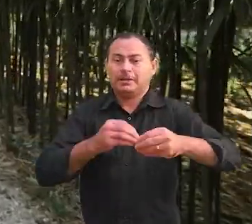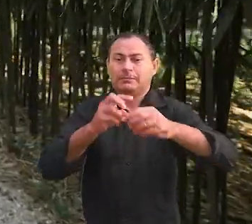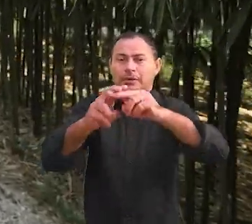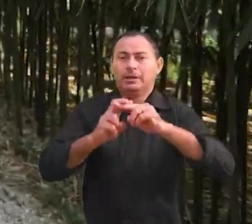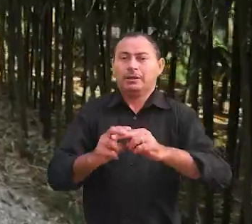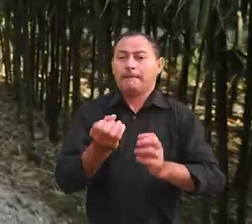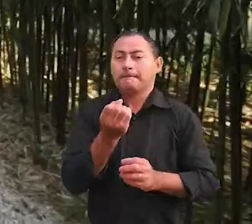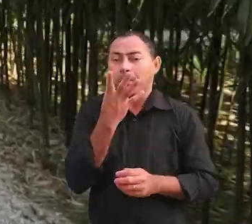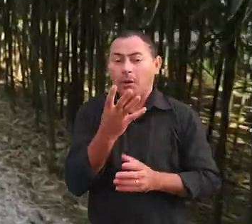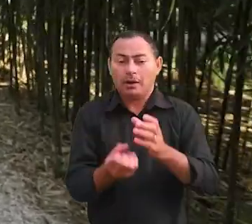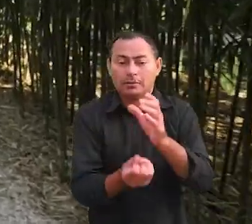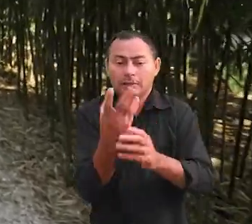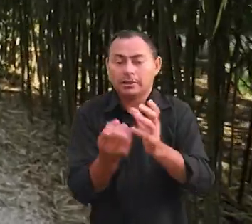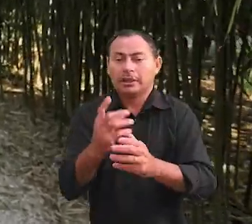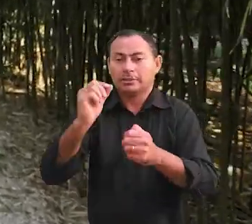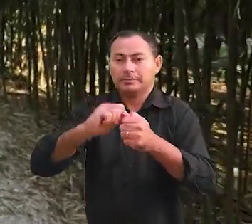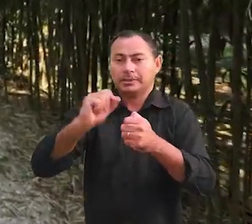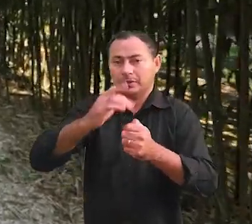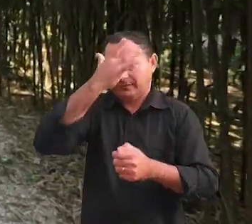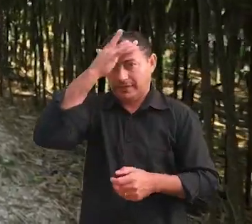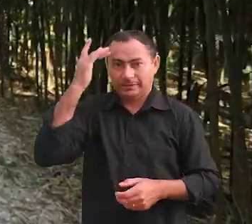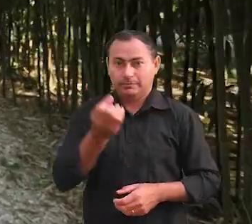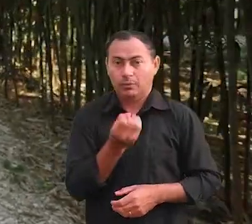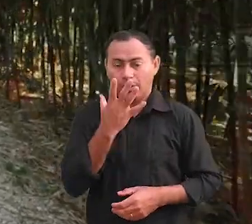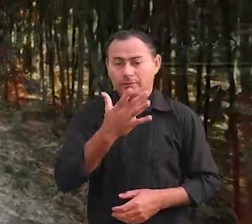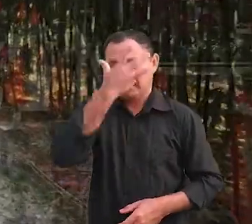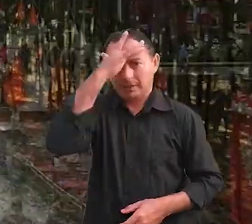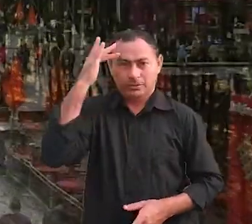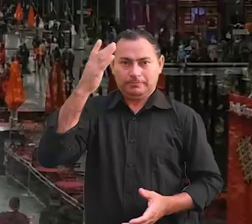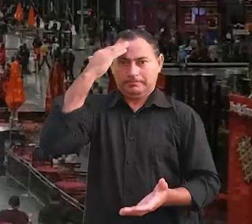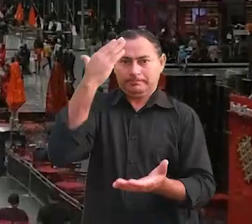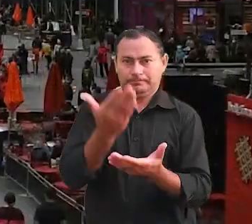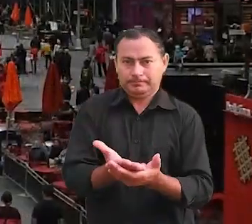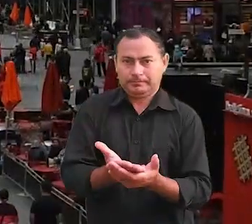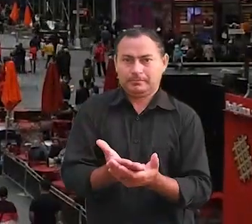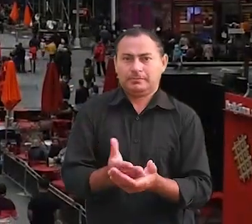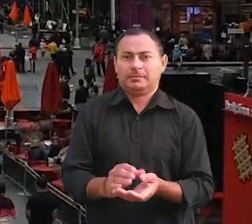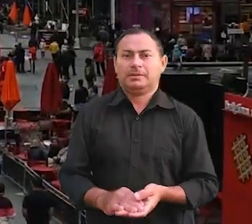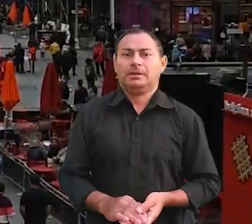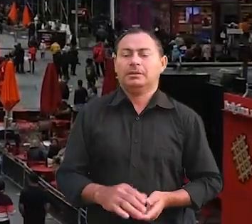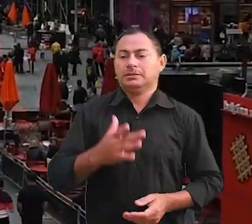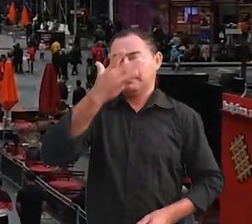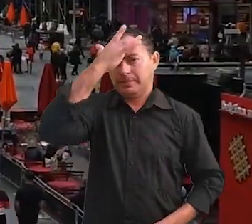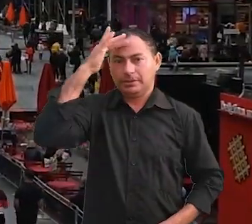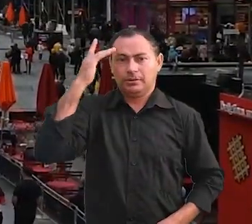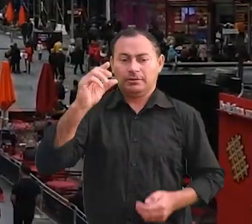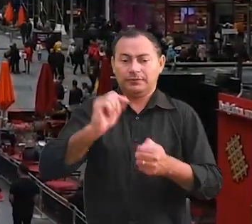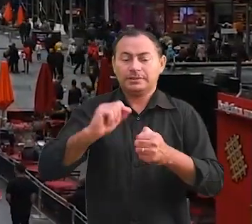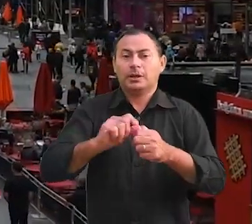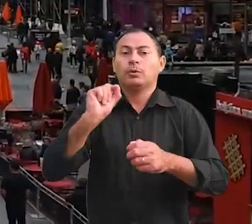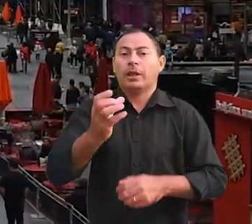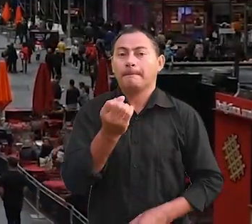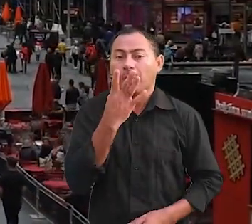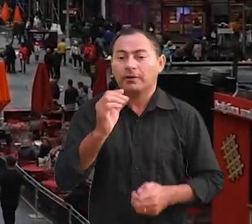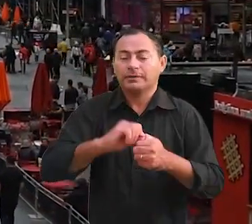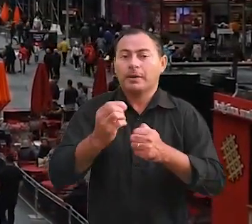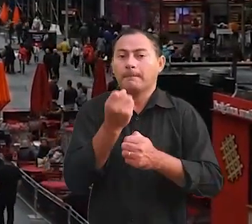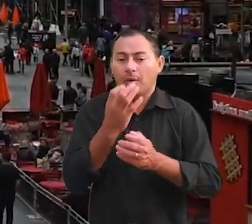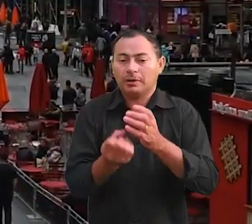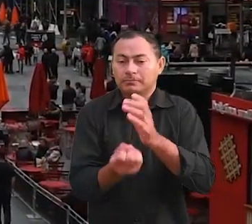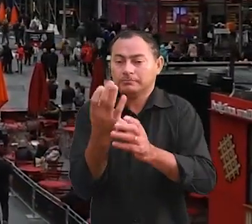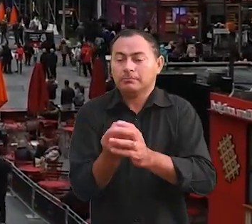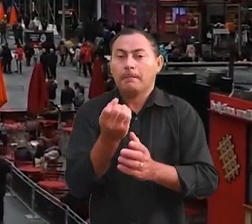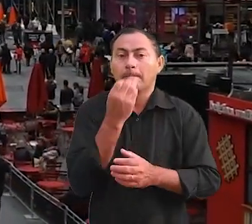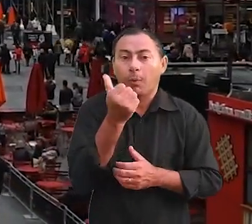pode ser transposto através das boas obras do homem essas pessoas acreditam que se o homem só fizeram que é bom